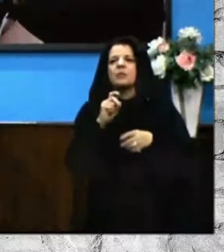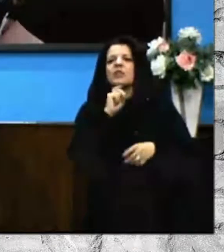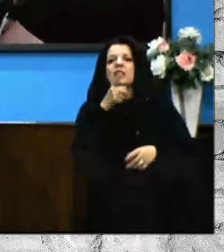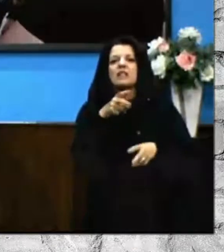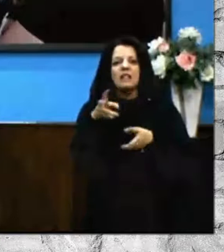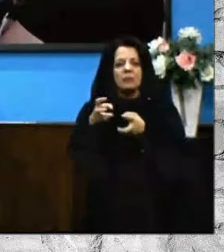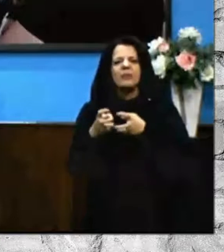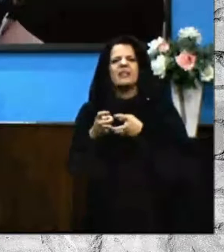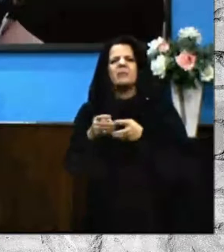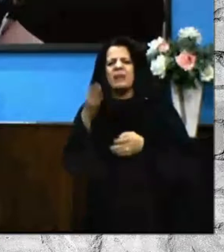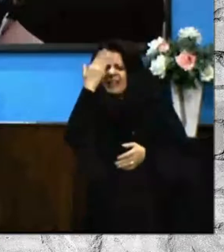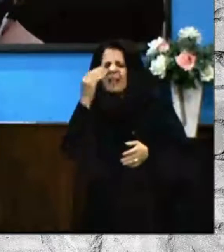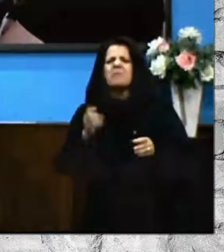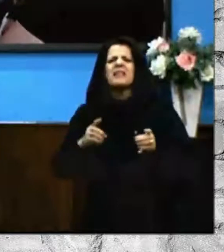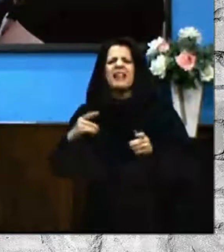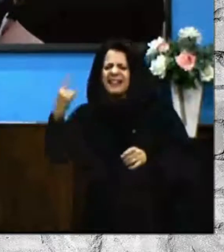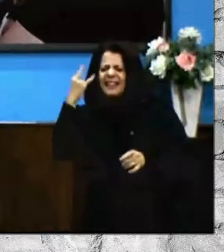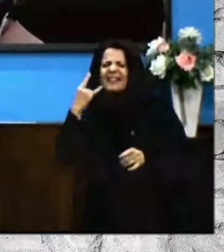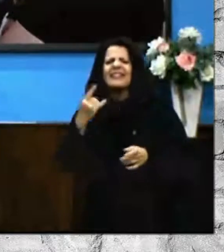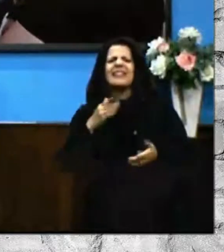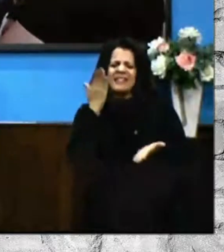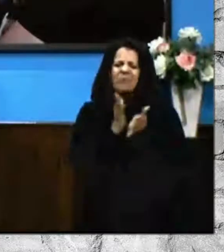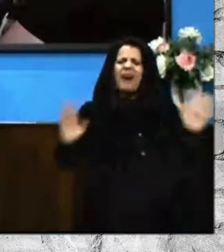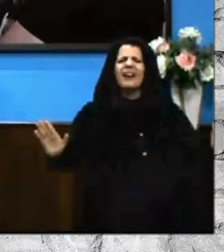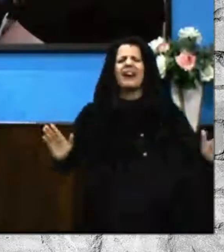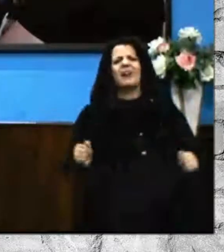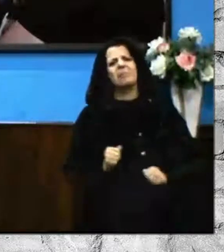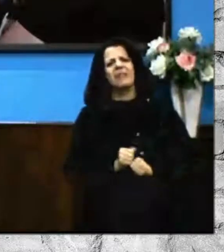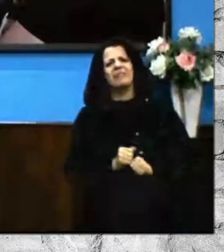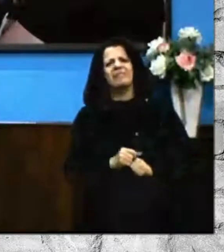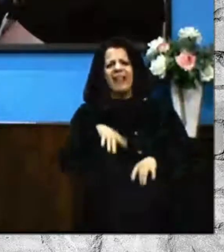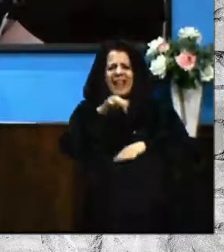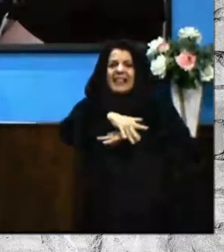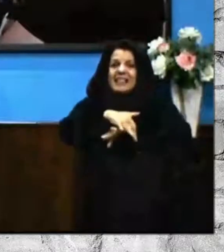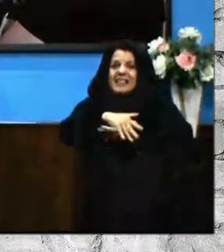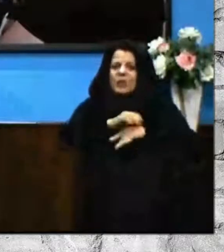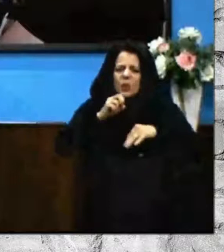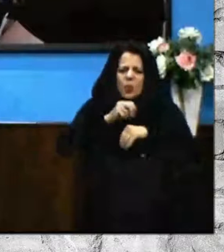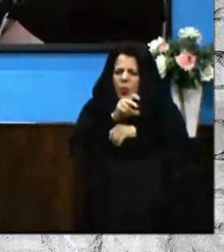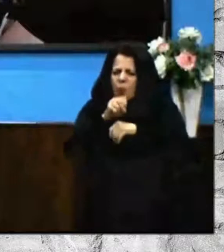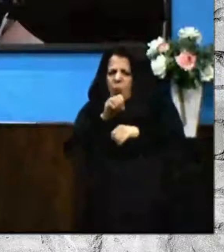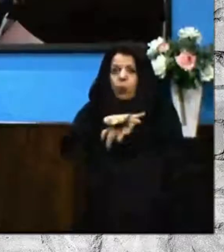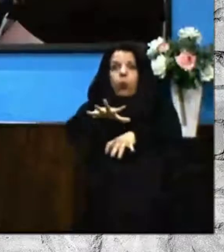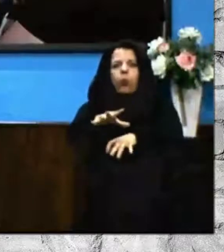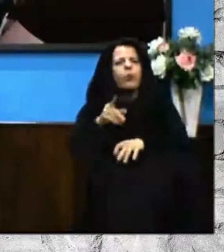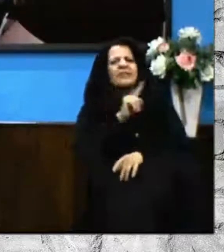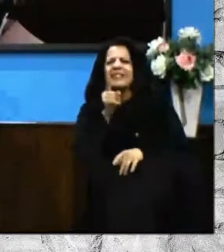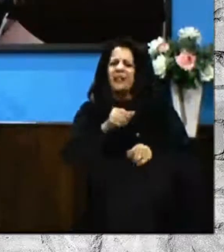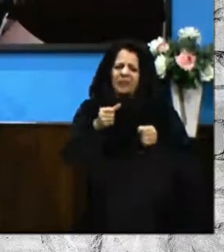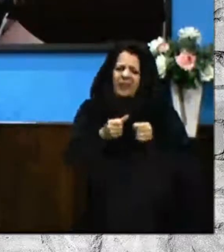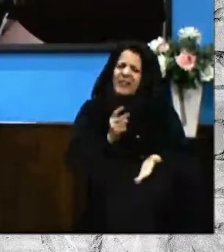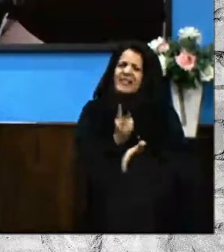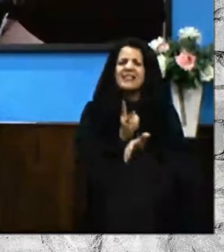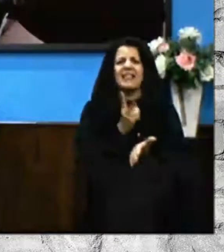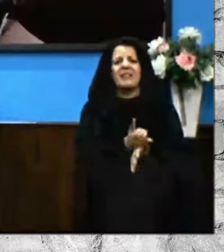que a tentação não durava para sempre. E meu querido, não vai durar. Essa pandemia não vai durar para sempre. A provação não vai durar para sempre. A